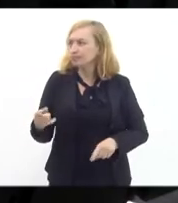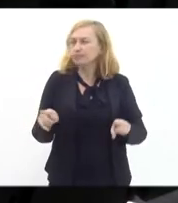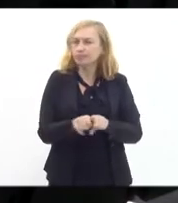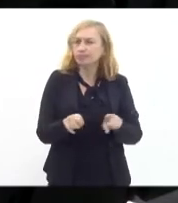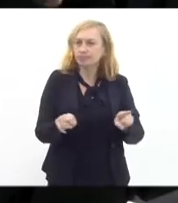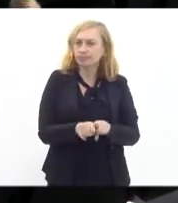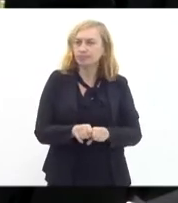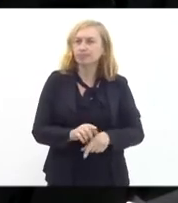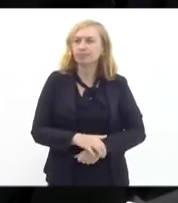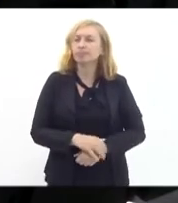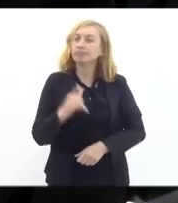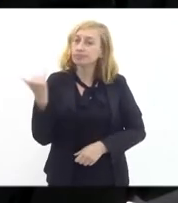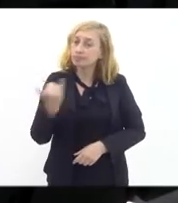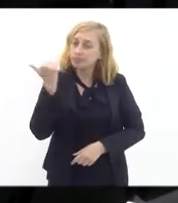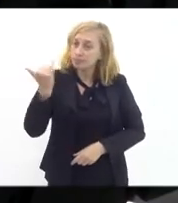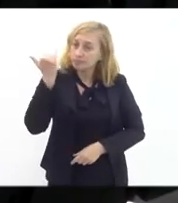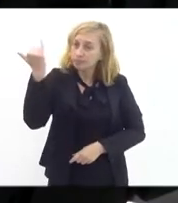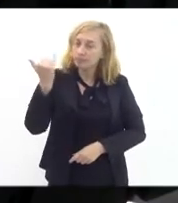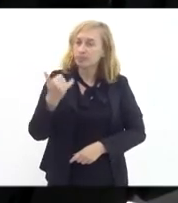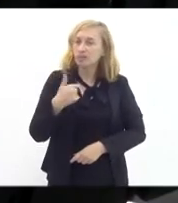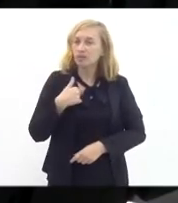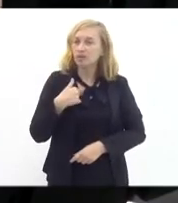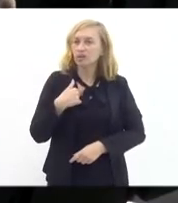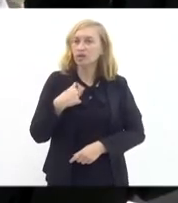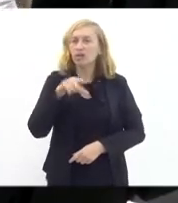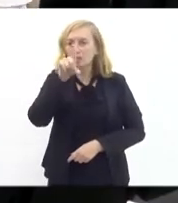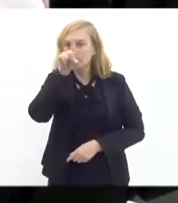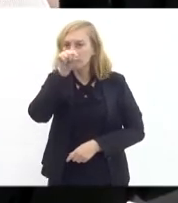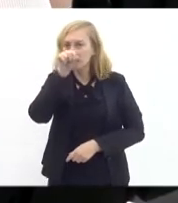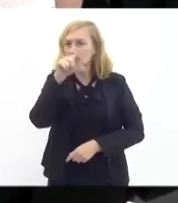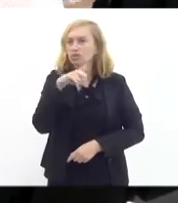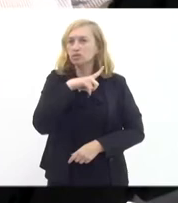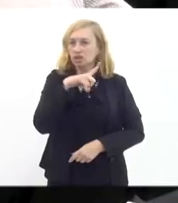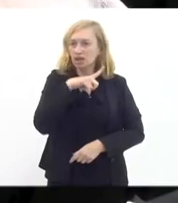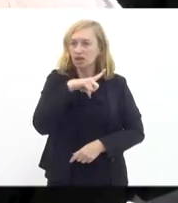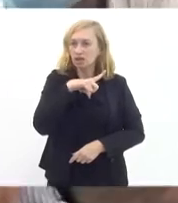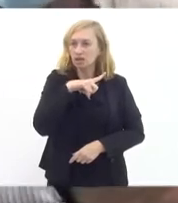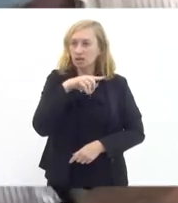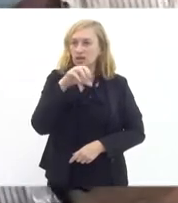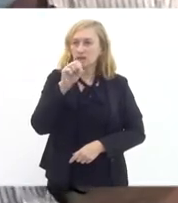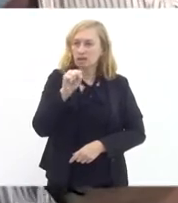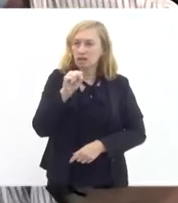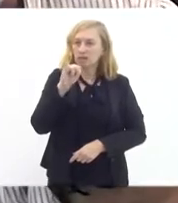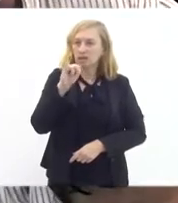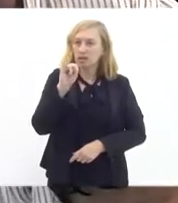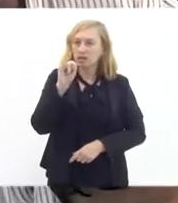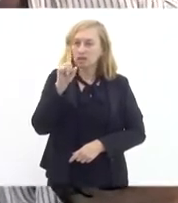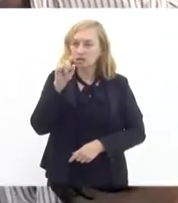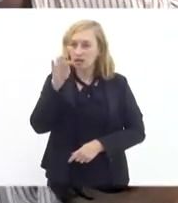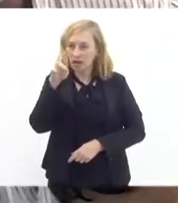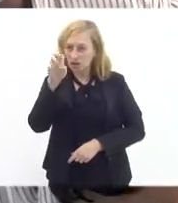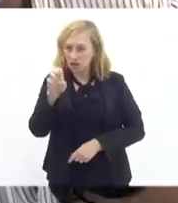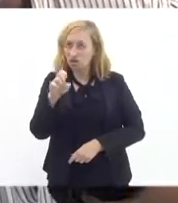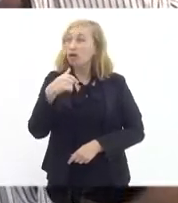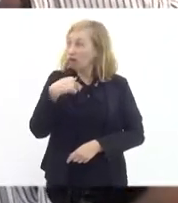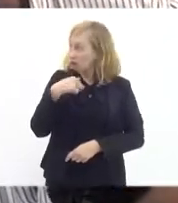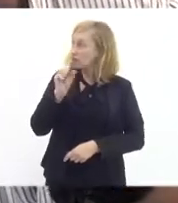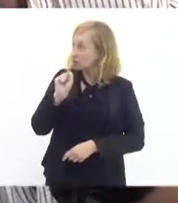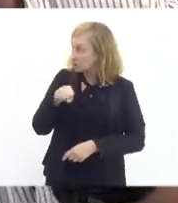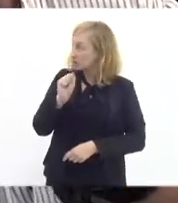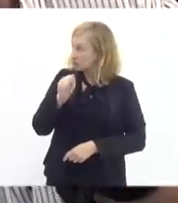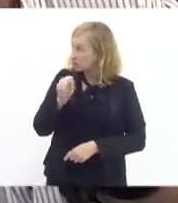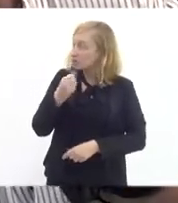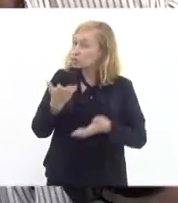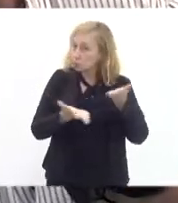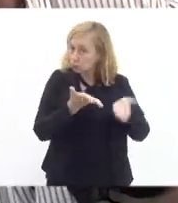E outra coisa também importante é o seguinte: eu crio pássaros silvestres, podem ficar espantados. Eu crio pássaros